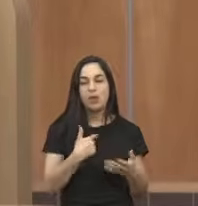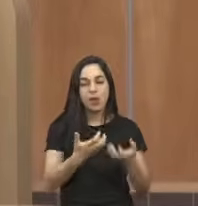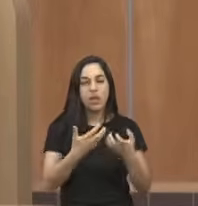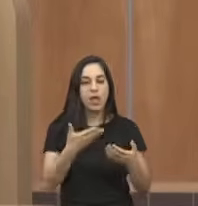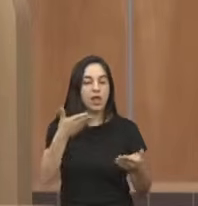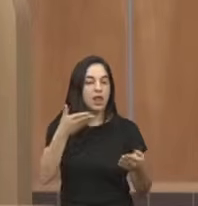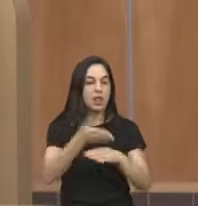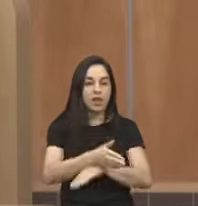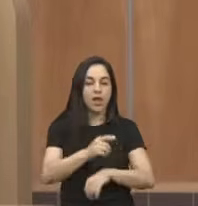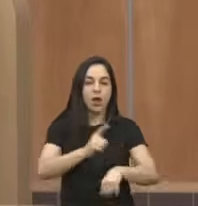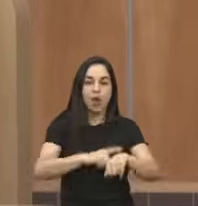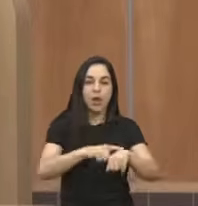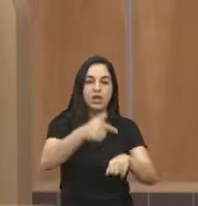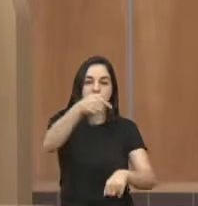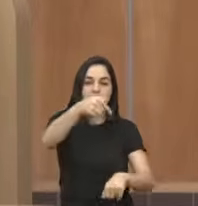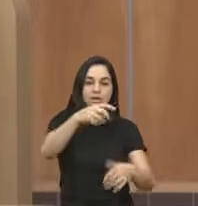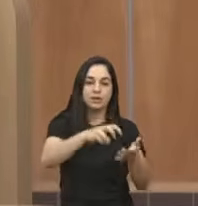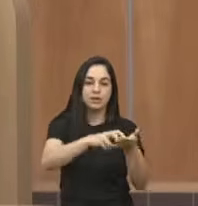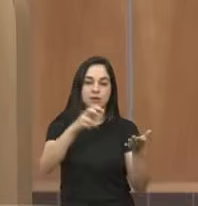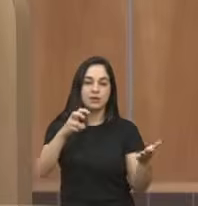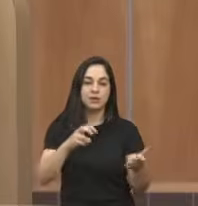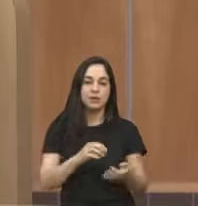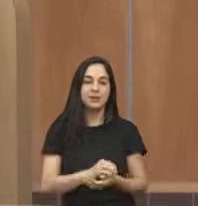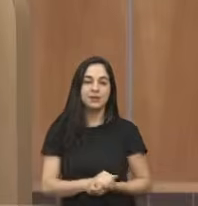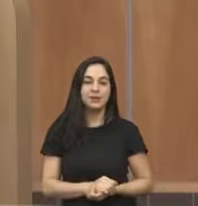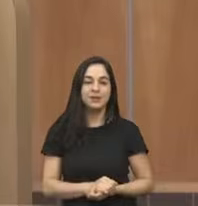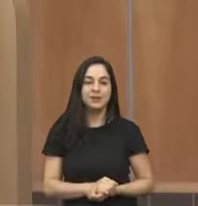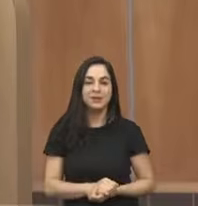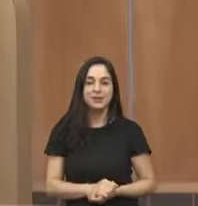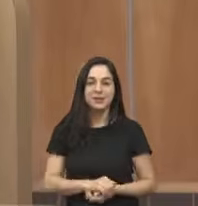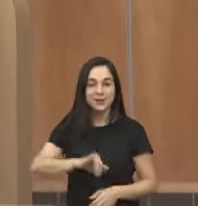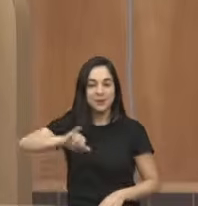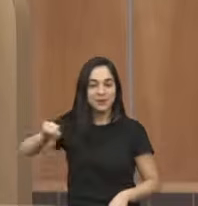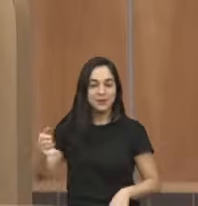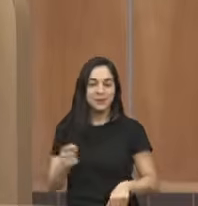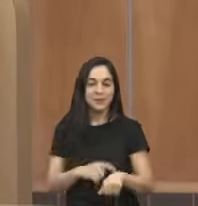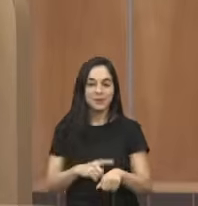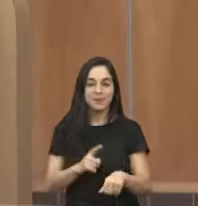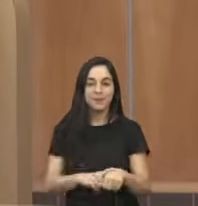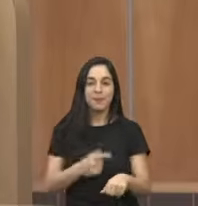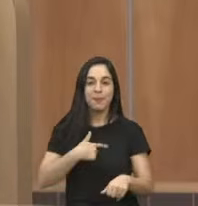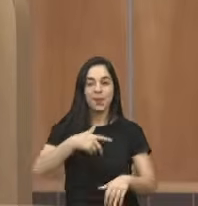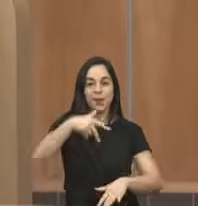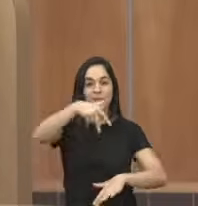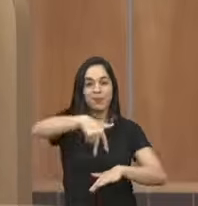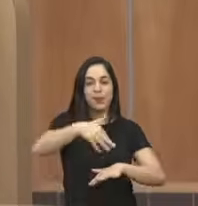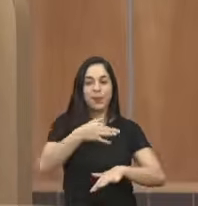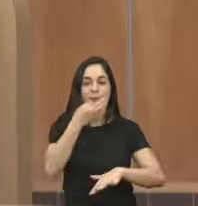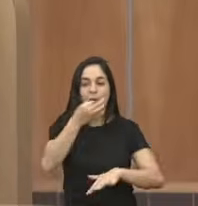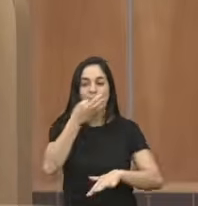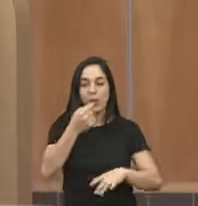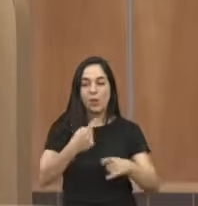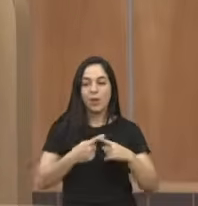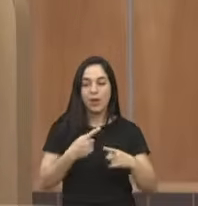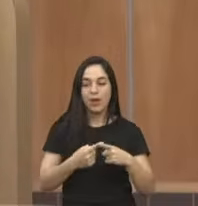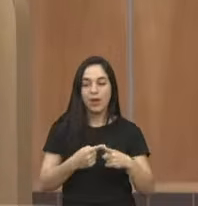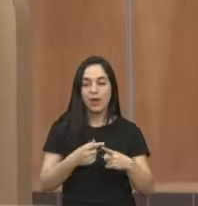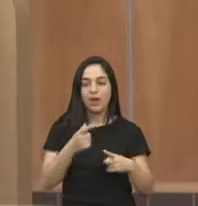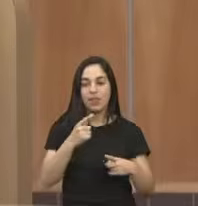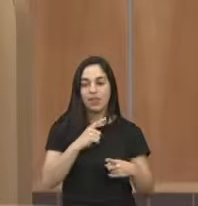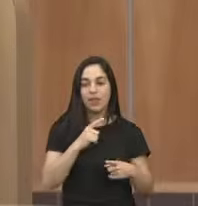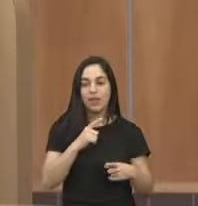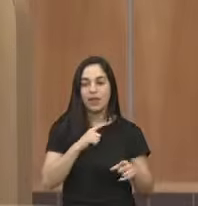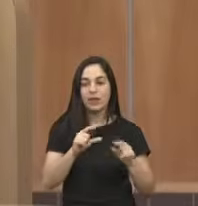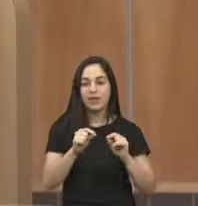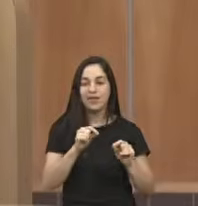quem topar, a gente ganha tempo. E, para não perder minha fala aqui em cima, até porque eu tenho o perfil de falar